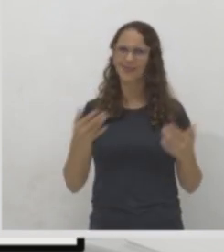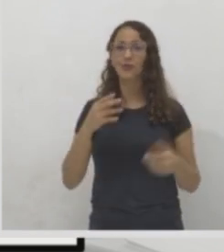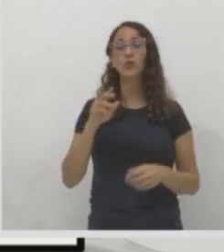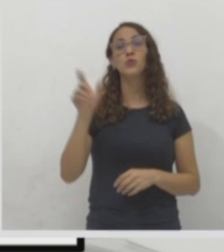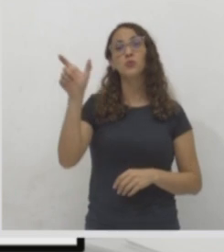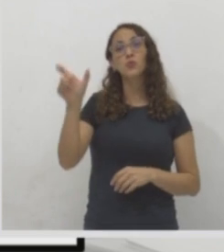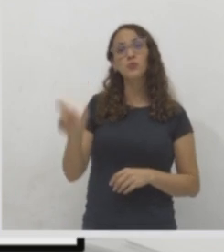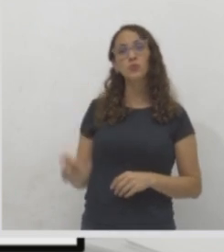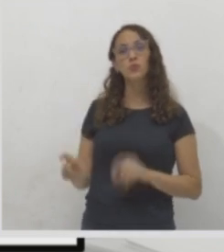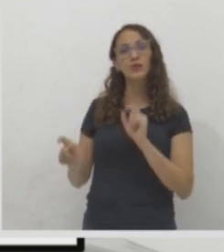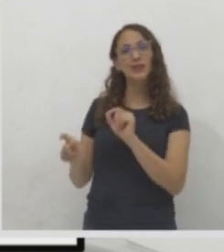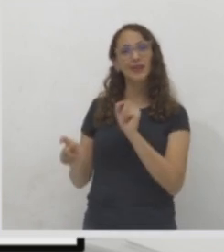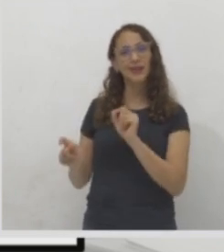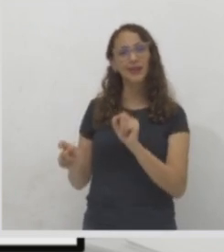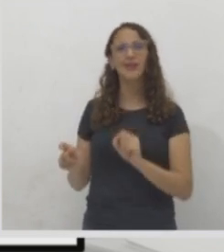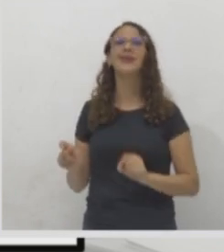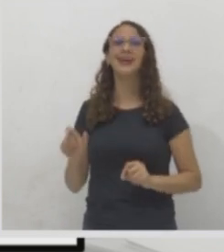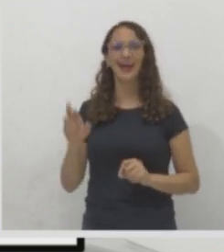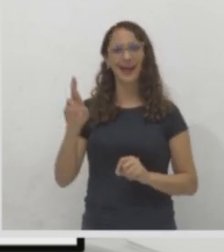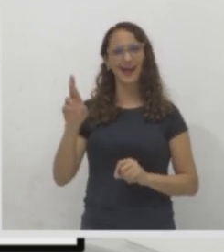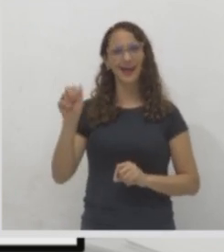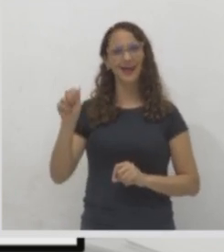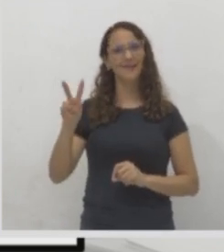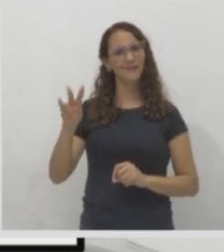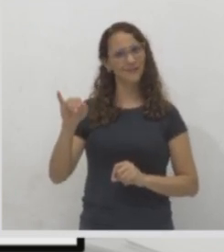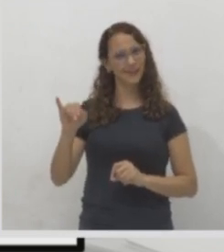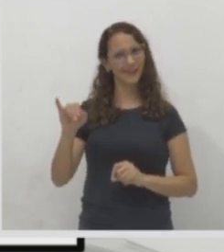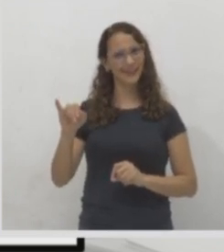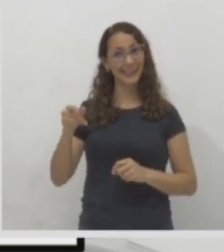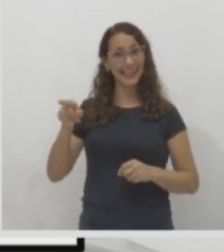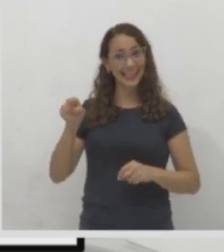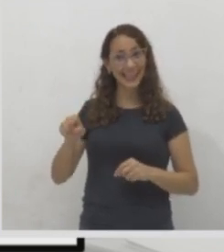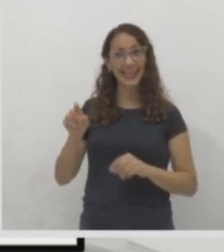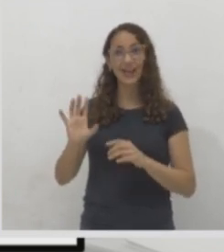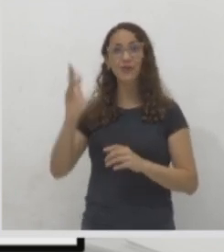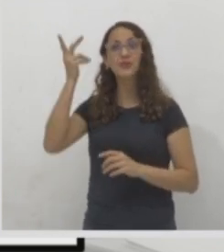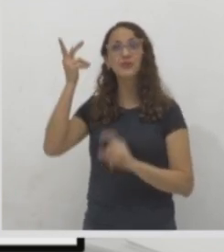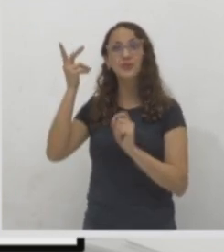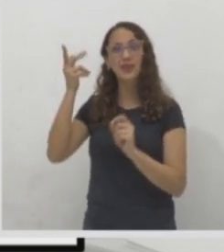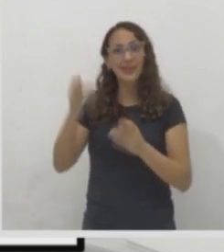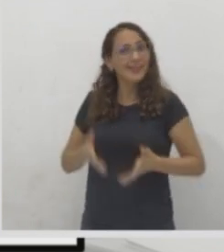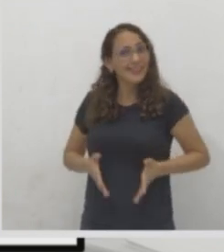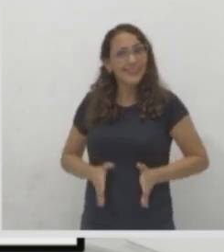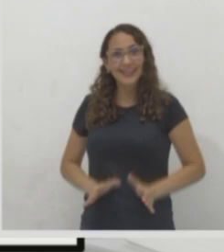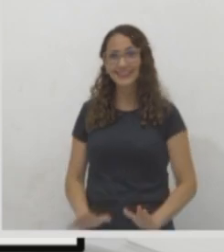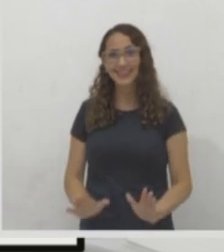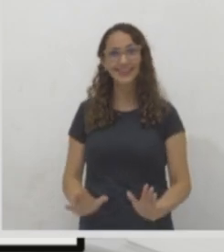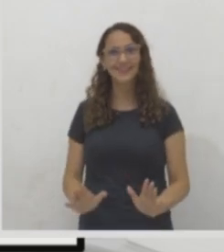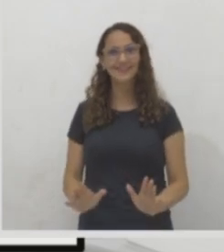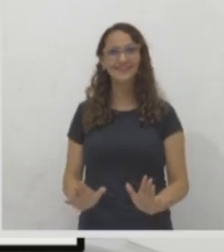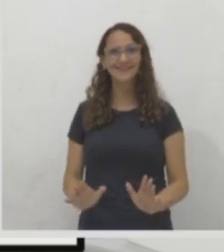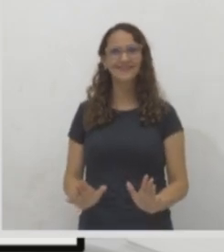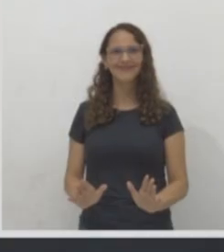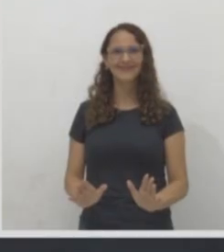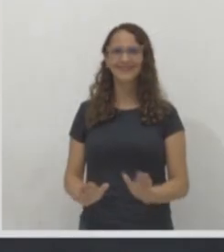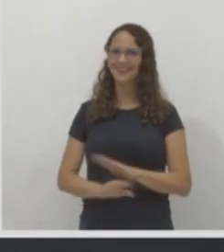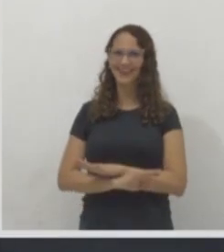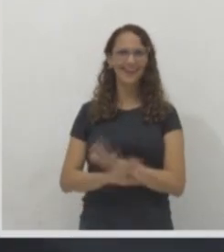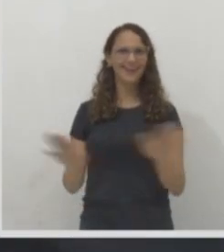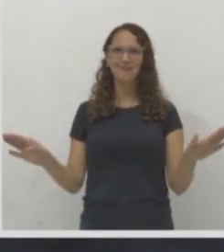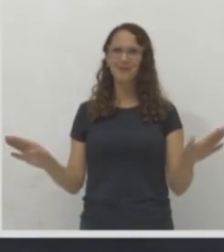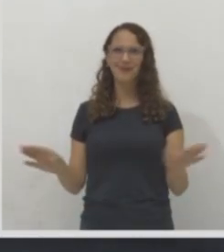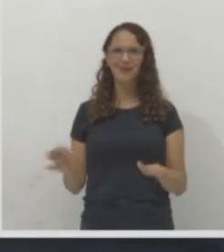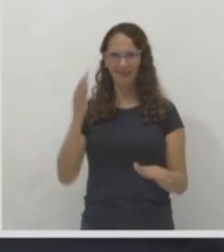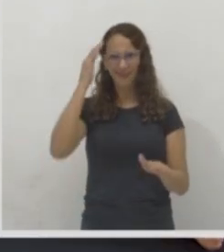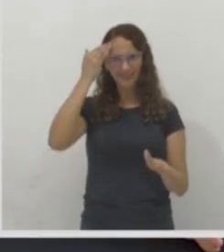certo? Ravi. O que aconteceu com Ravi? O Ravi nasceu. Acabou. Não precisa de mais